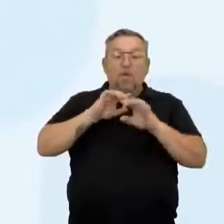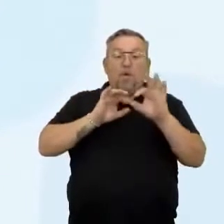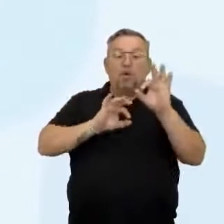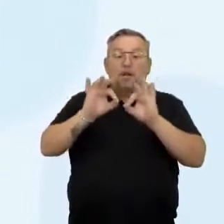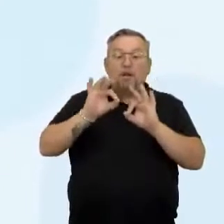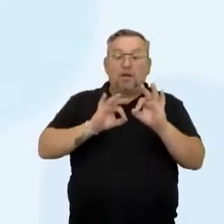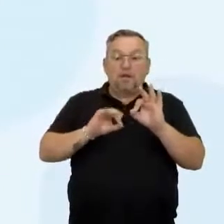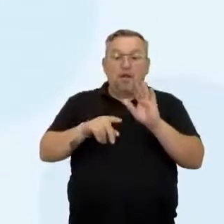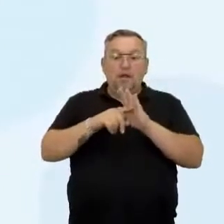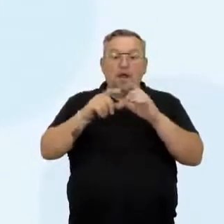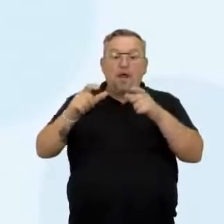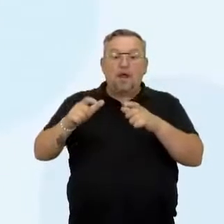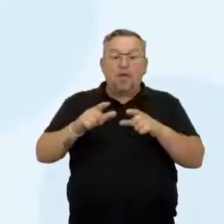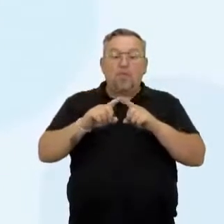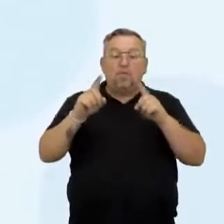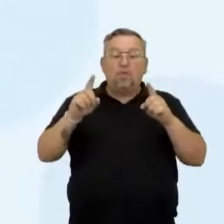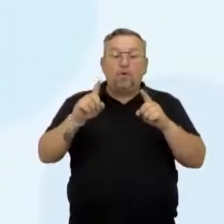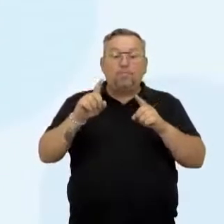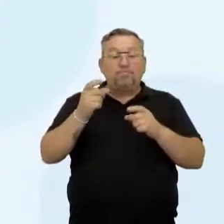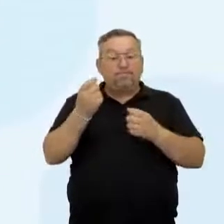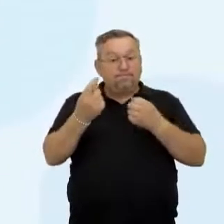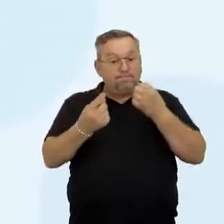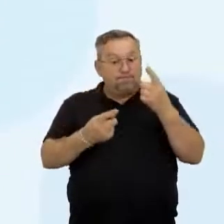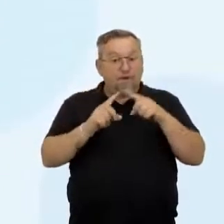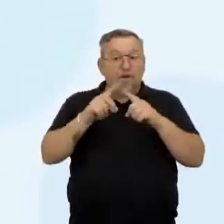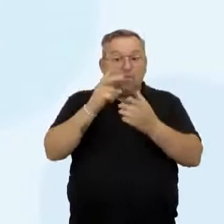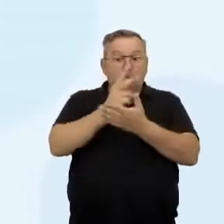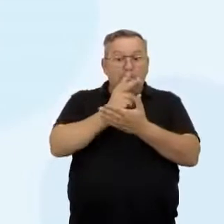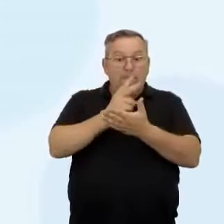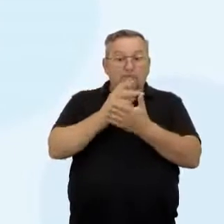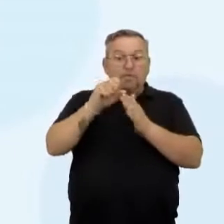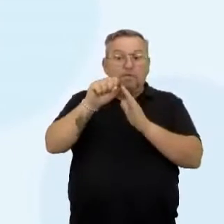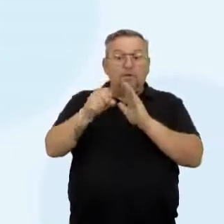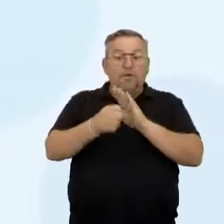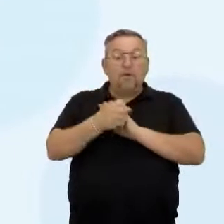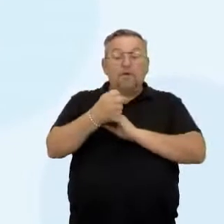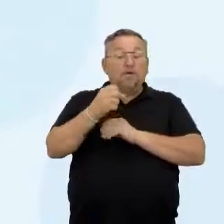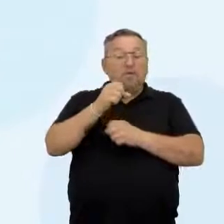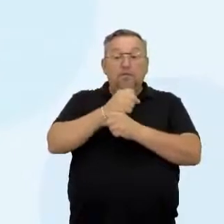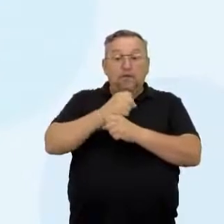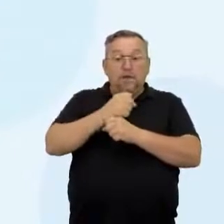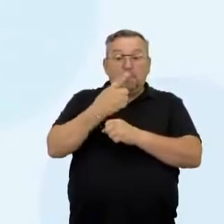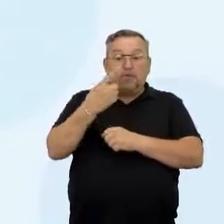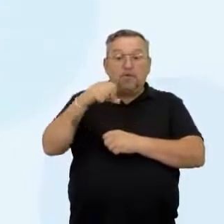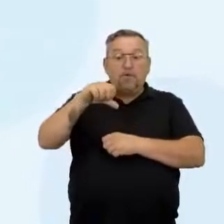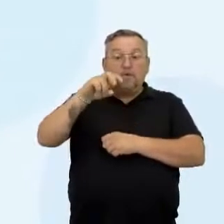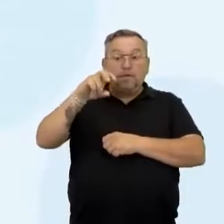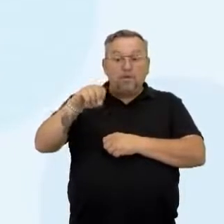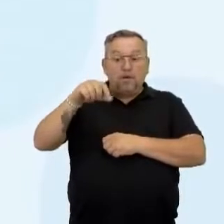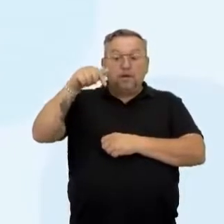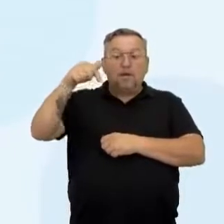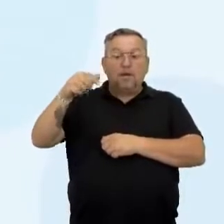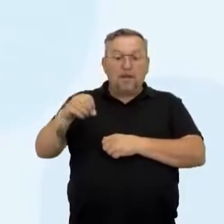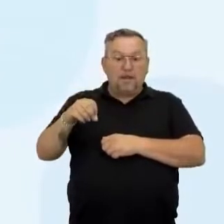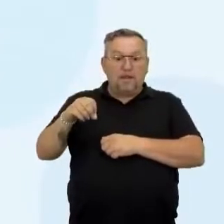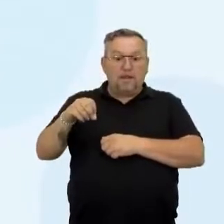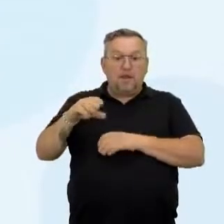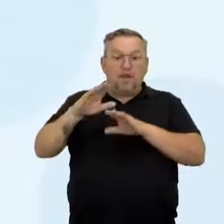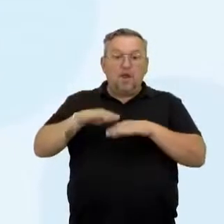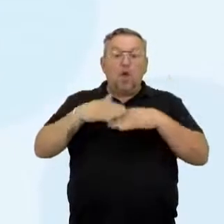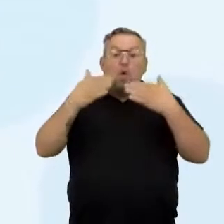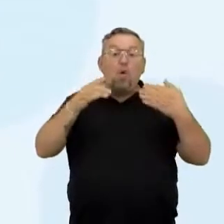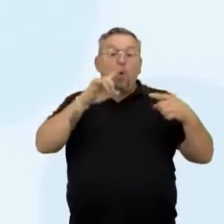organização institucional da área, com poucas exceções, é o mesmo das décadas de 1950 e 1970, quando